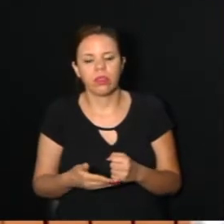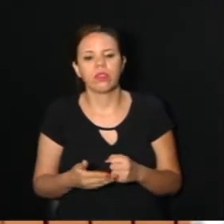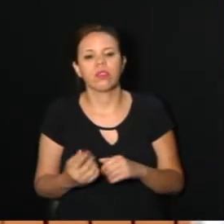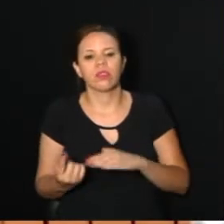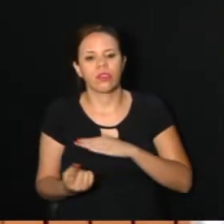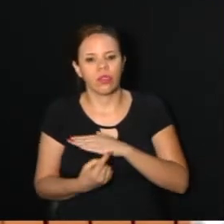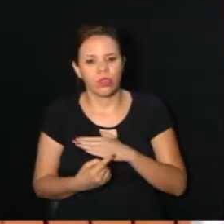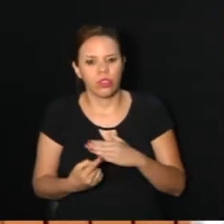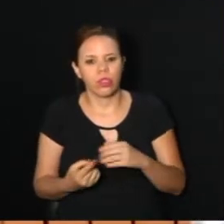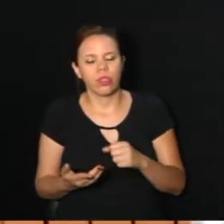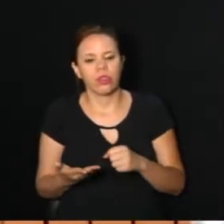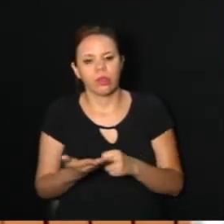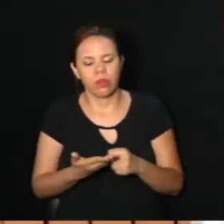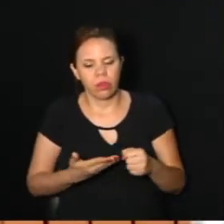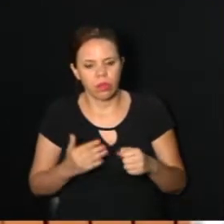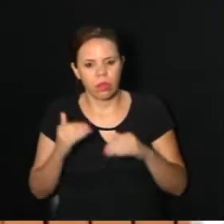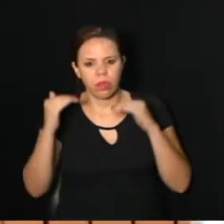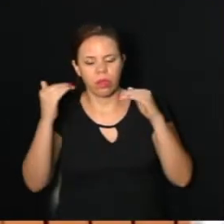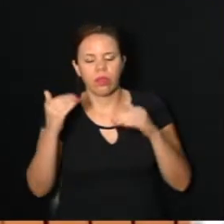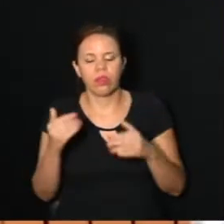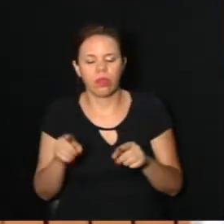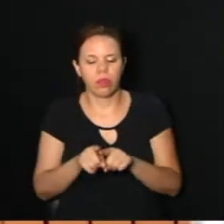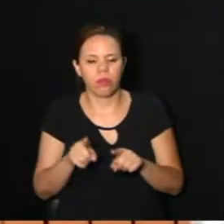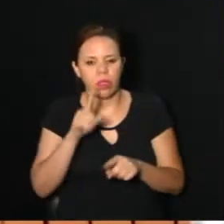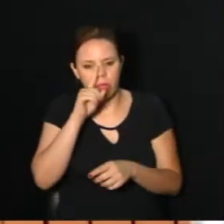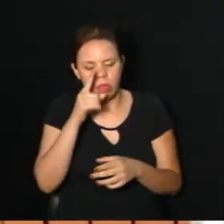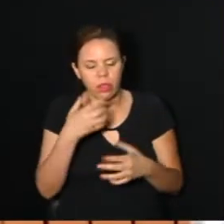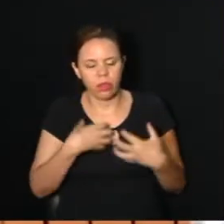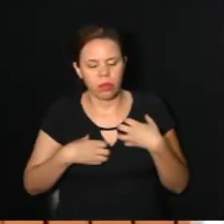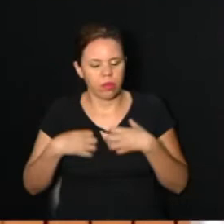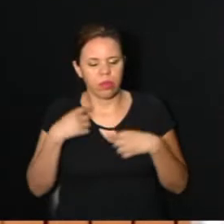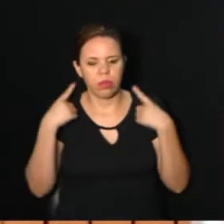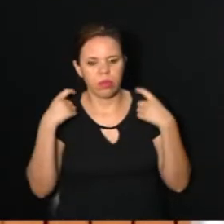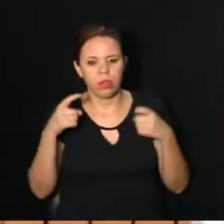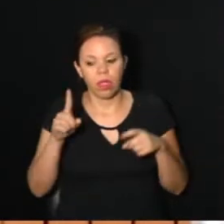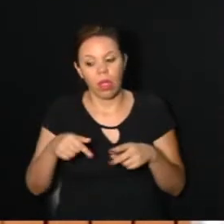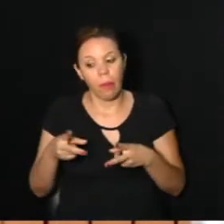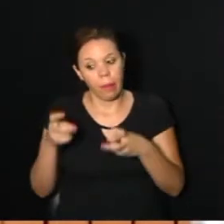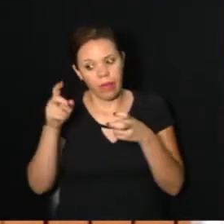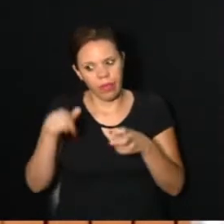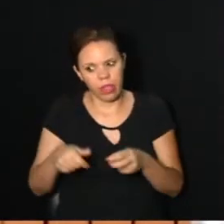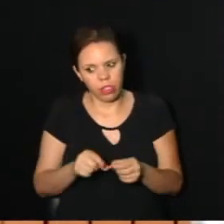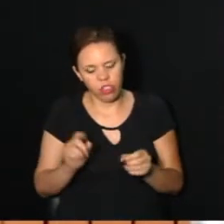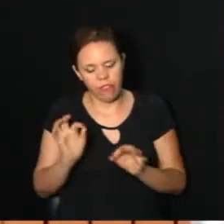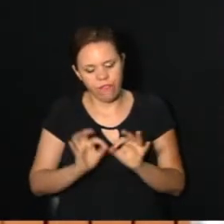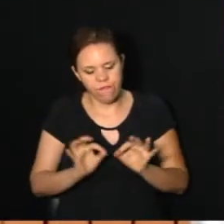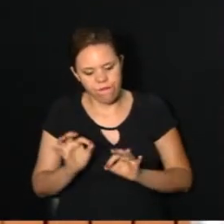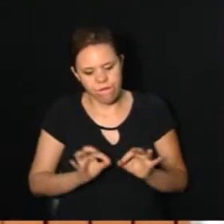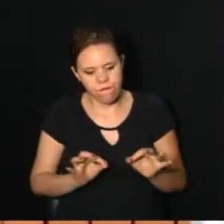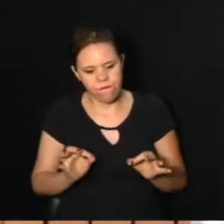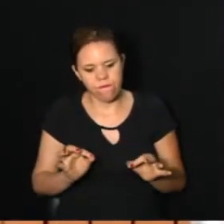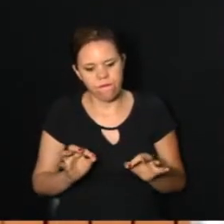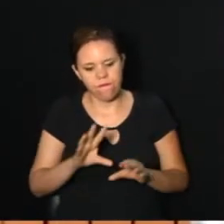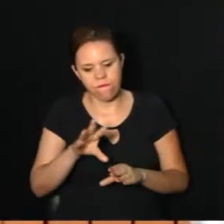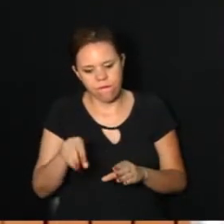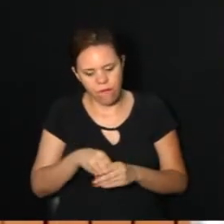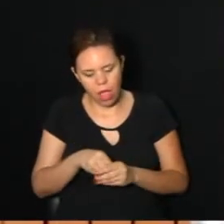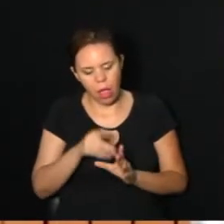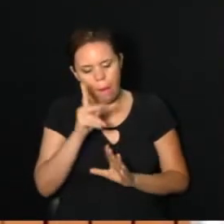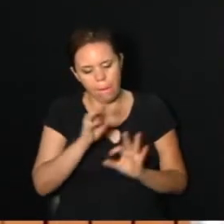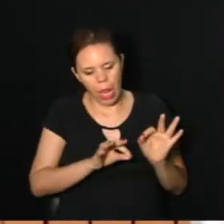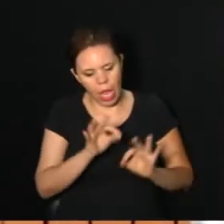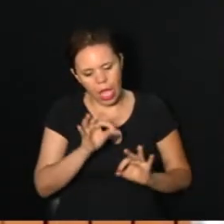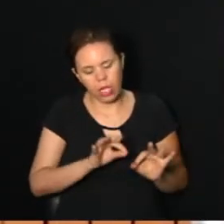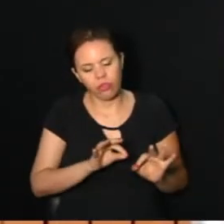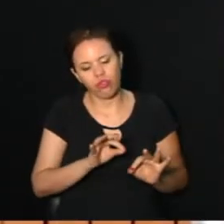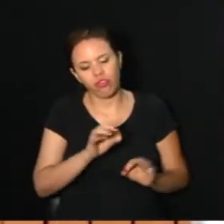baixa, de média e alta em comunidade. Então, ele, prevendo isso, já fez já fez inserir no plano diretor,